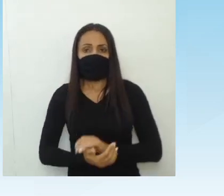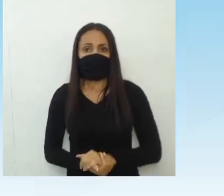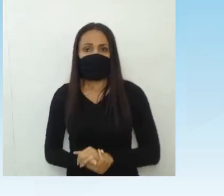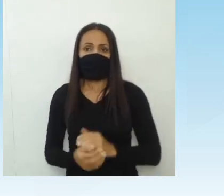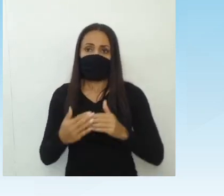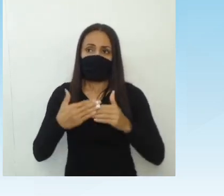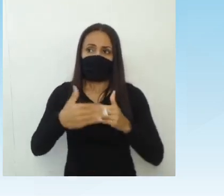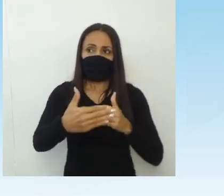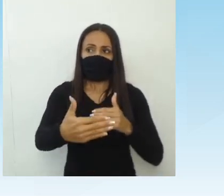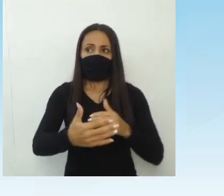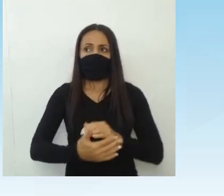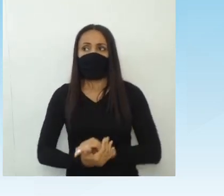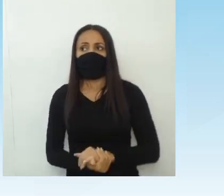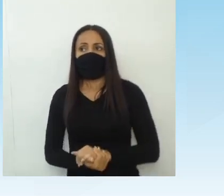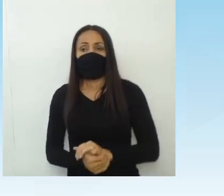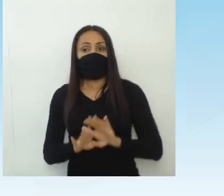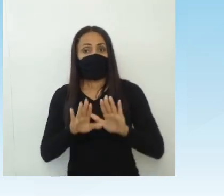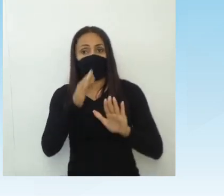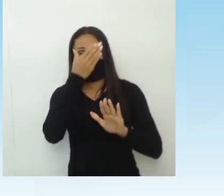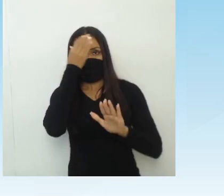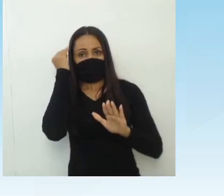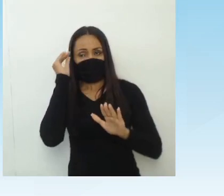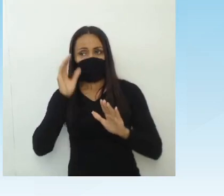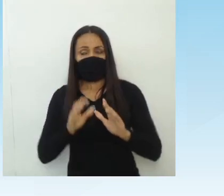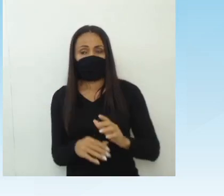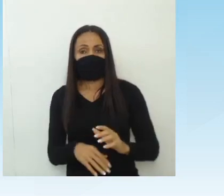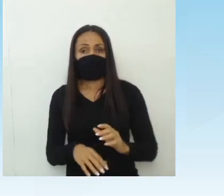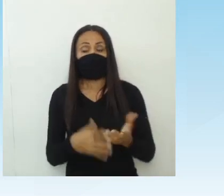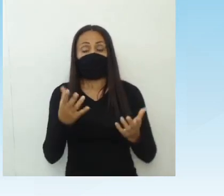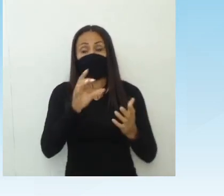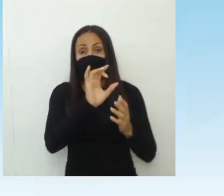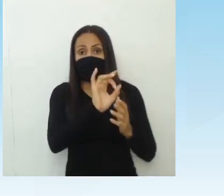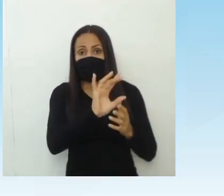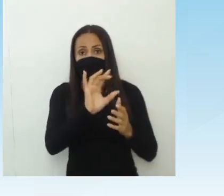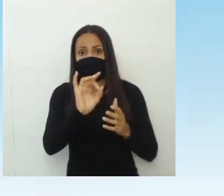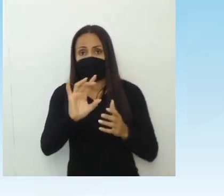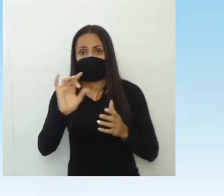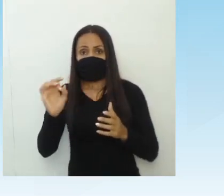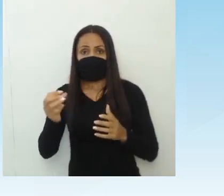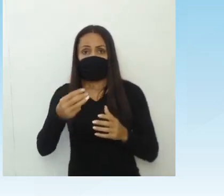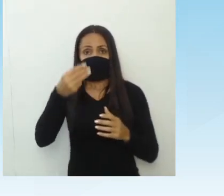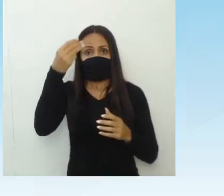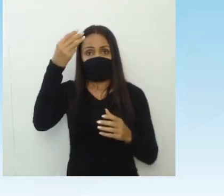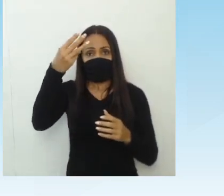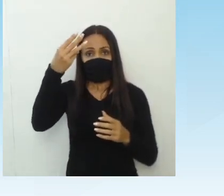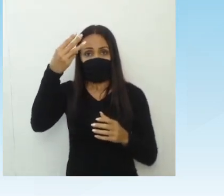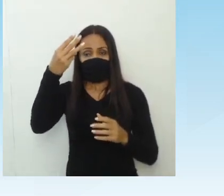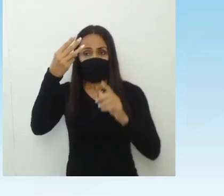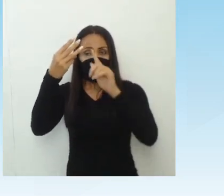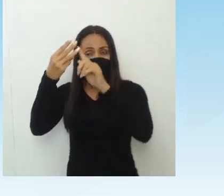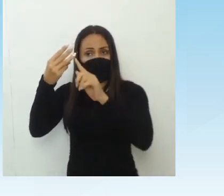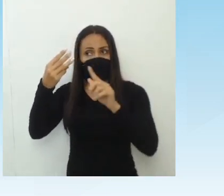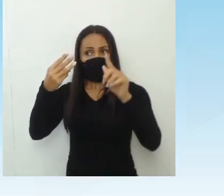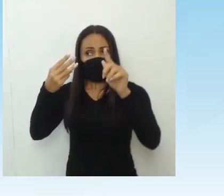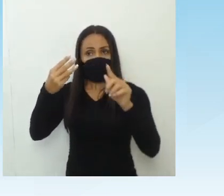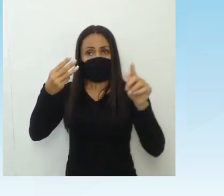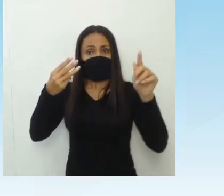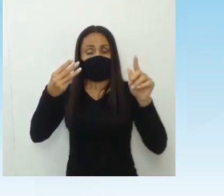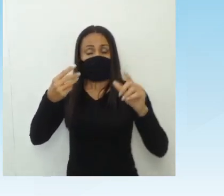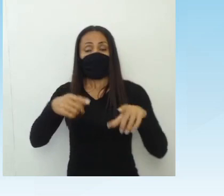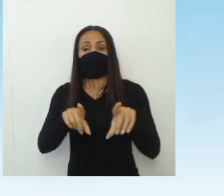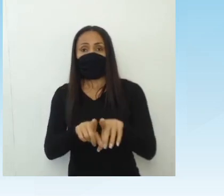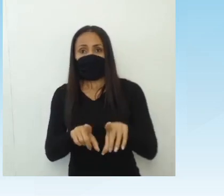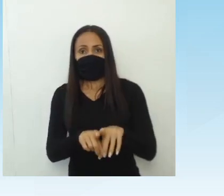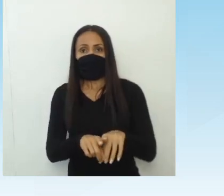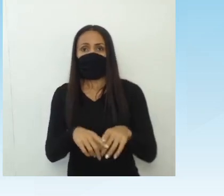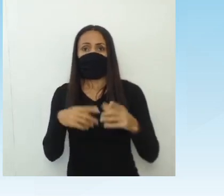segue, tá? Então não esqueça disso, a cada 3 ordens, consideramos também da